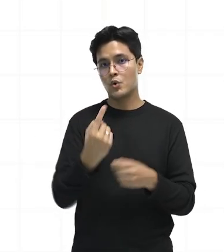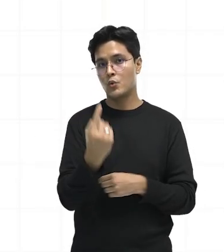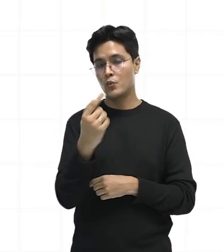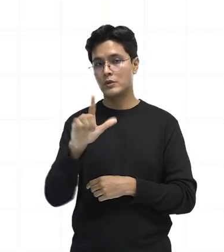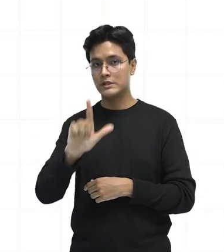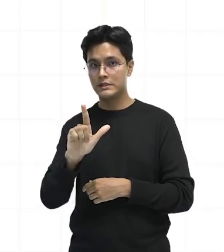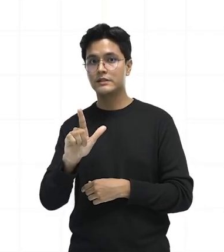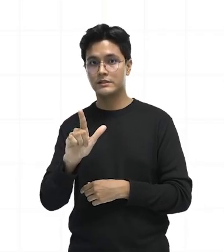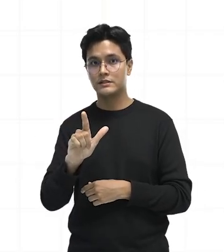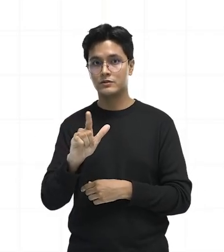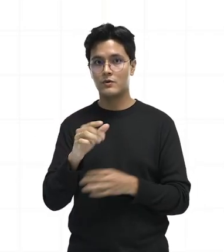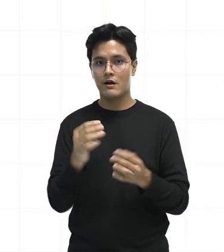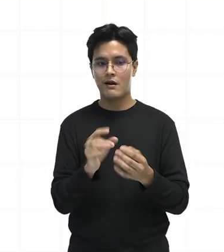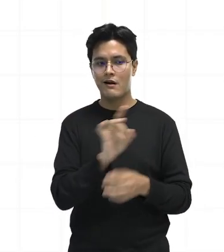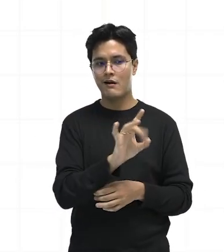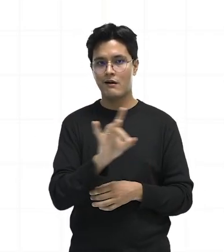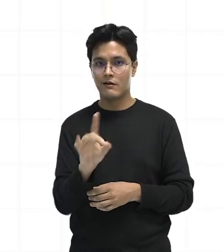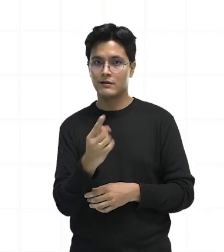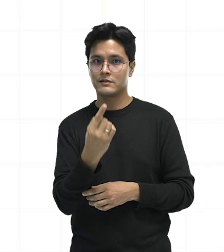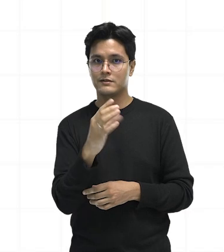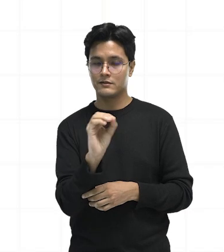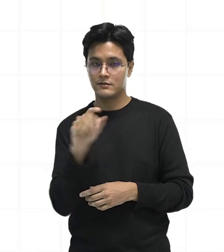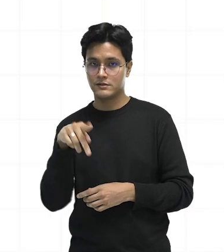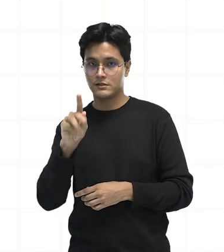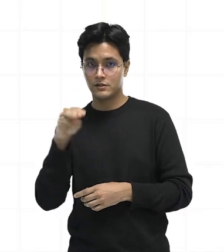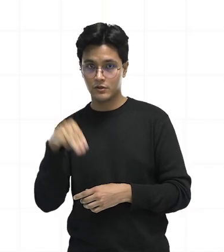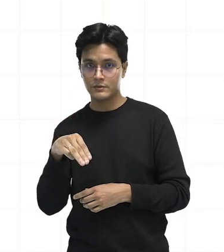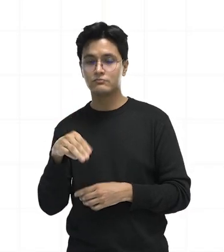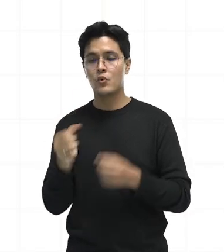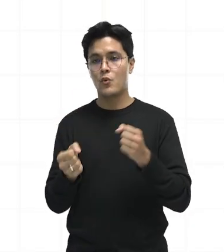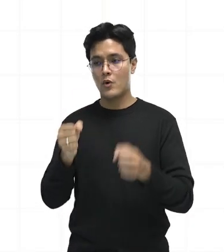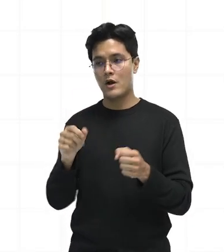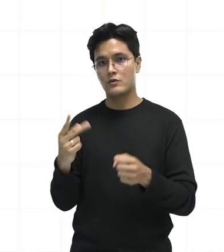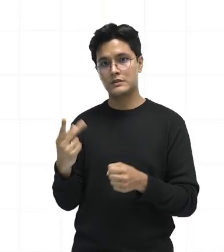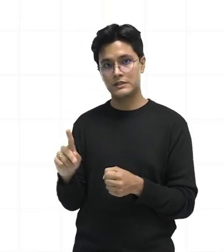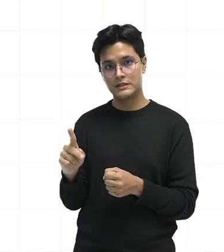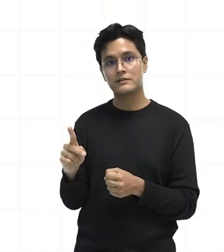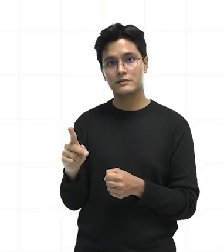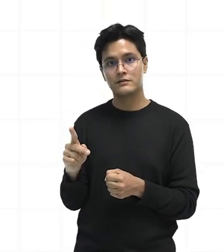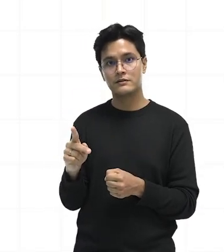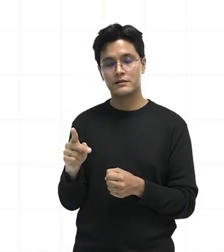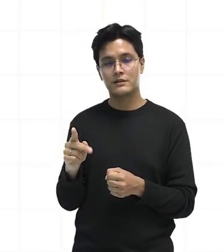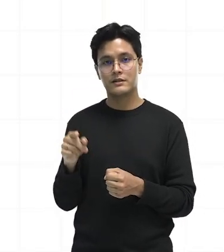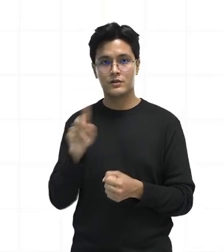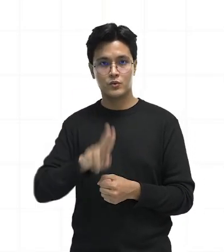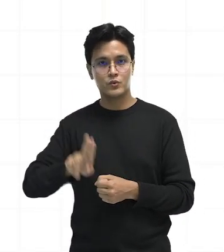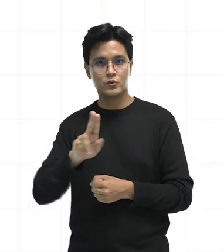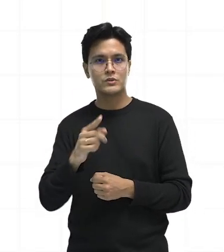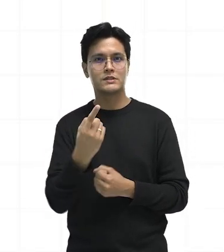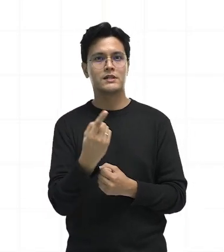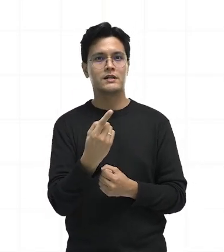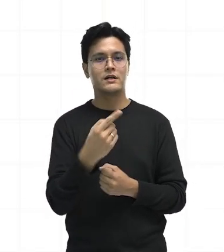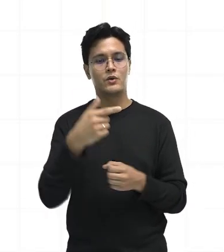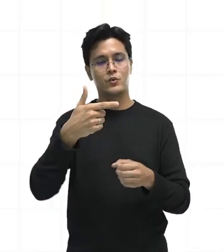Então, a cada 10 km, o carro de João gasta 1 litro de combustível, de